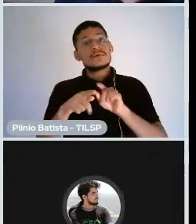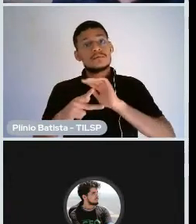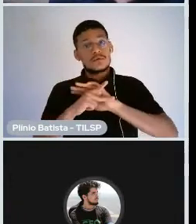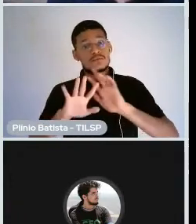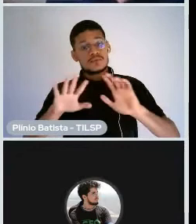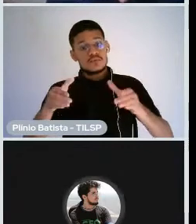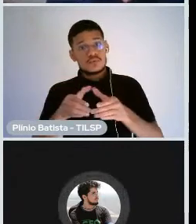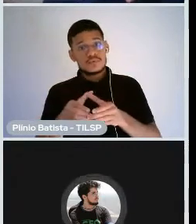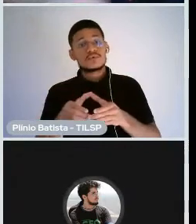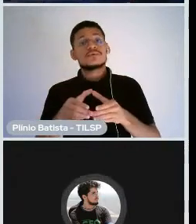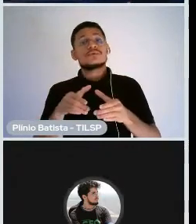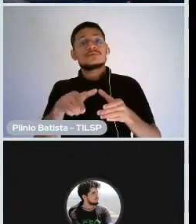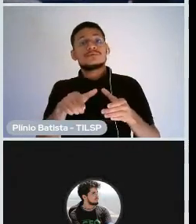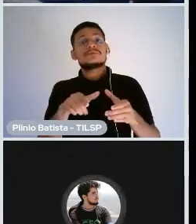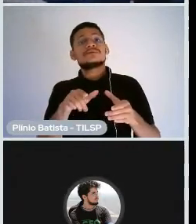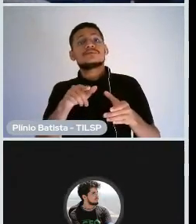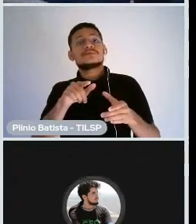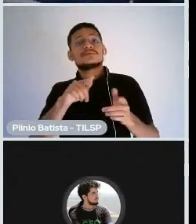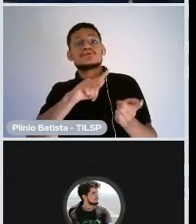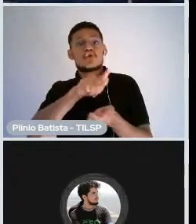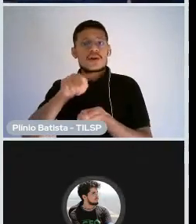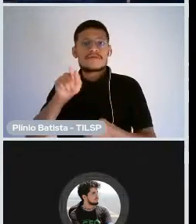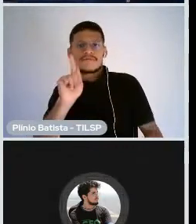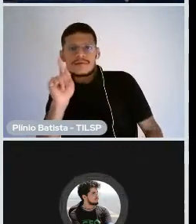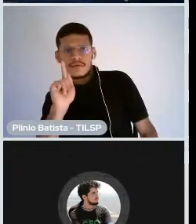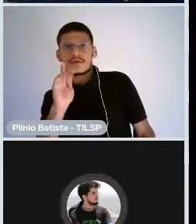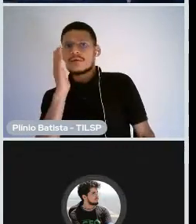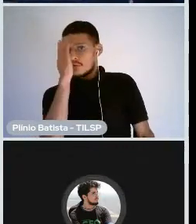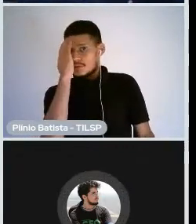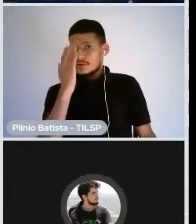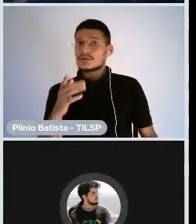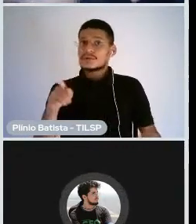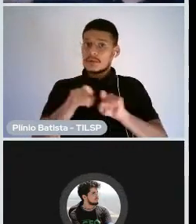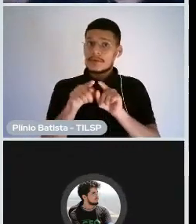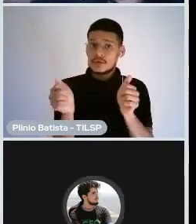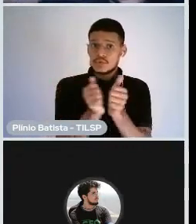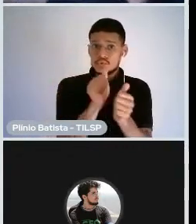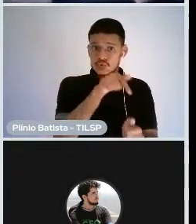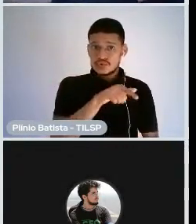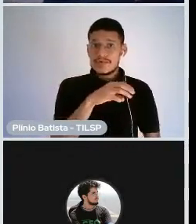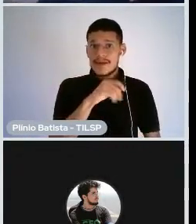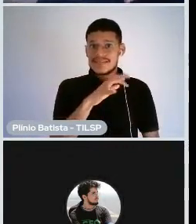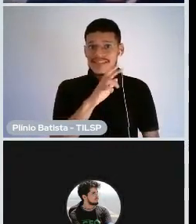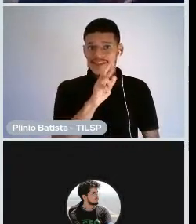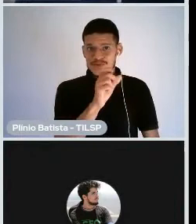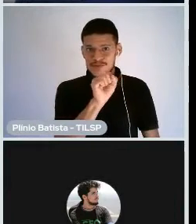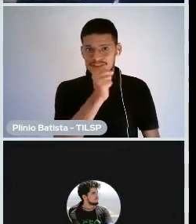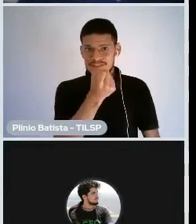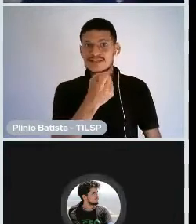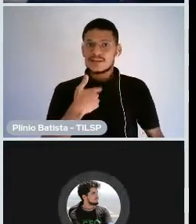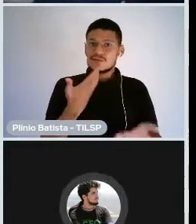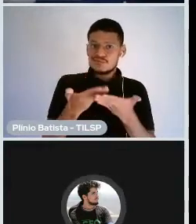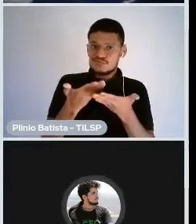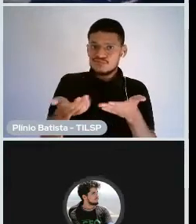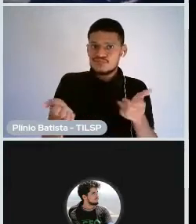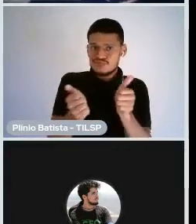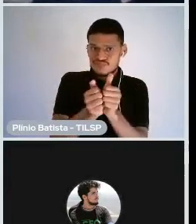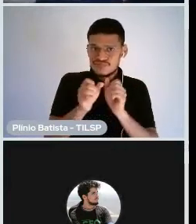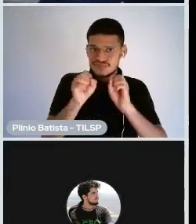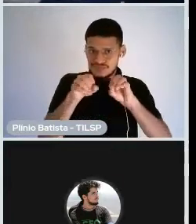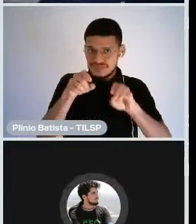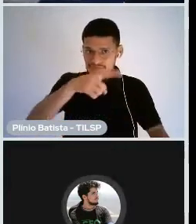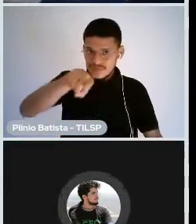da equipe de Geografia aos sábados e juntamente com a Ruda nós vamos dar algumas aulas para vocês, tá bom?